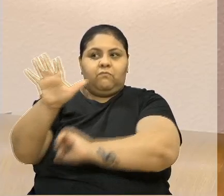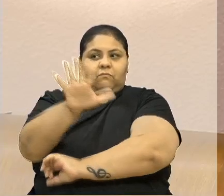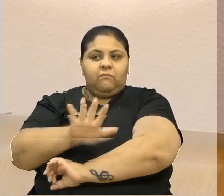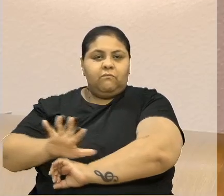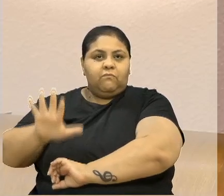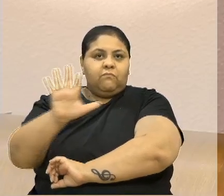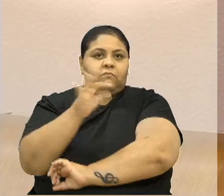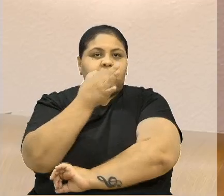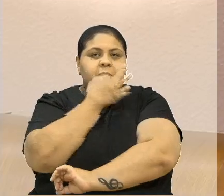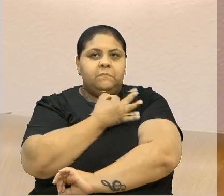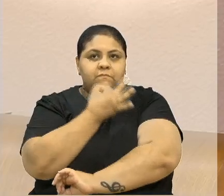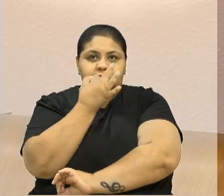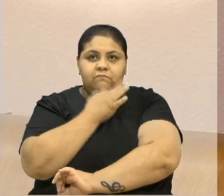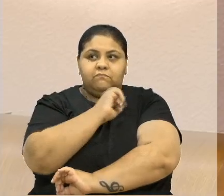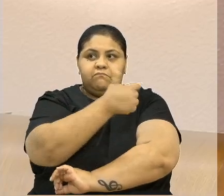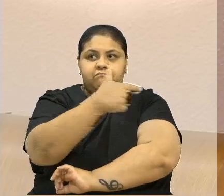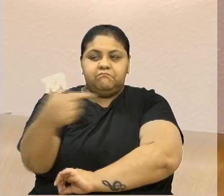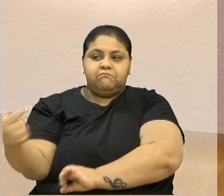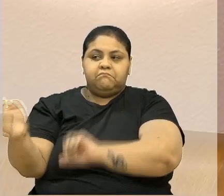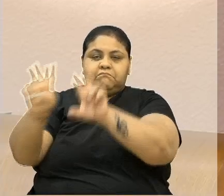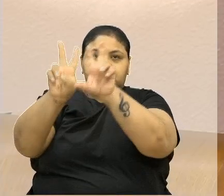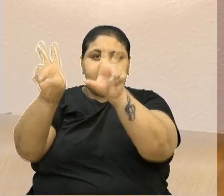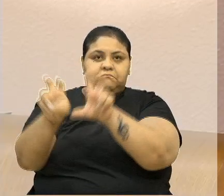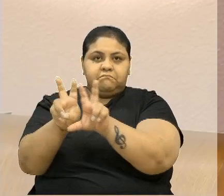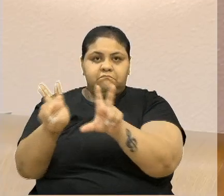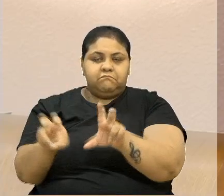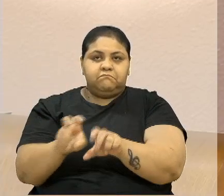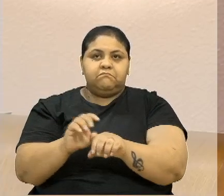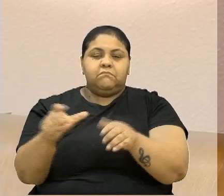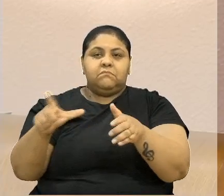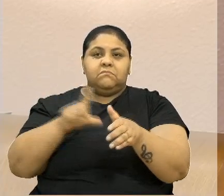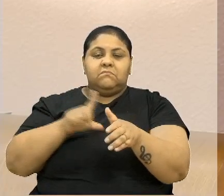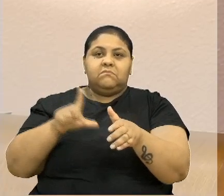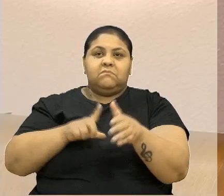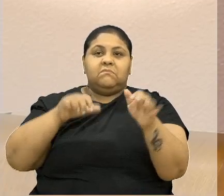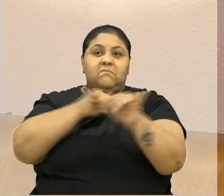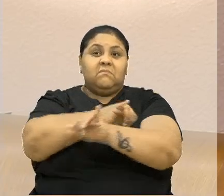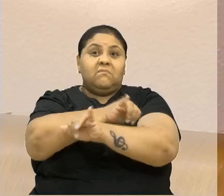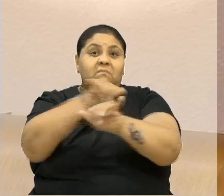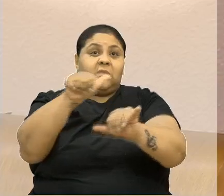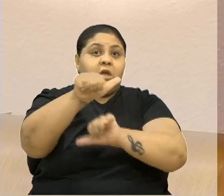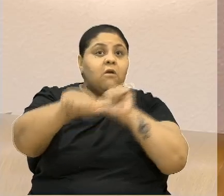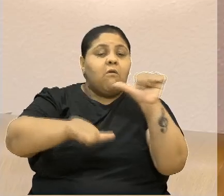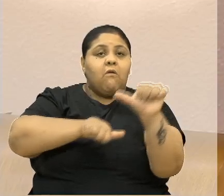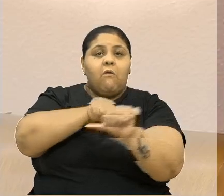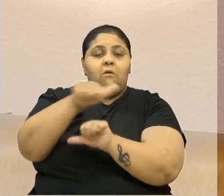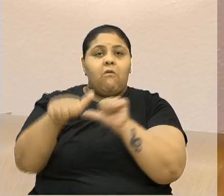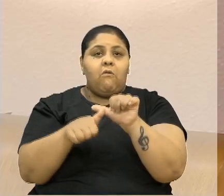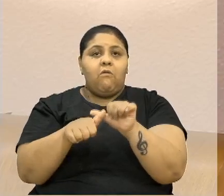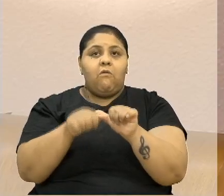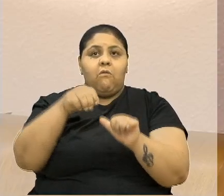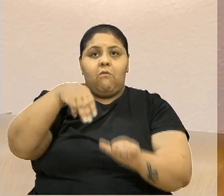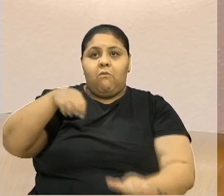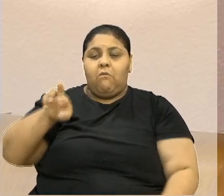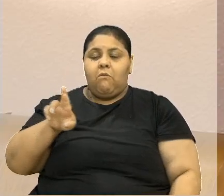município de Caxias do Sul e da outras providências. Contém uma mensagem retificativa